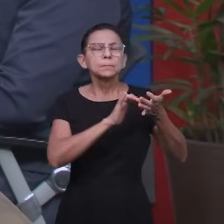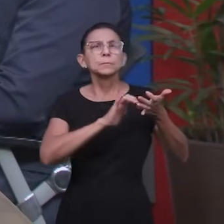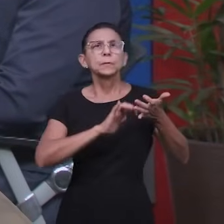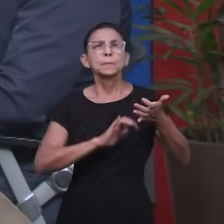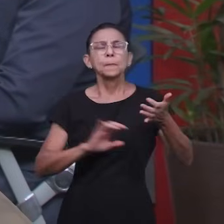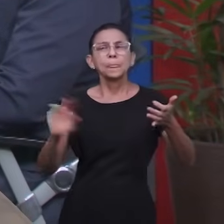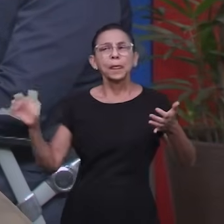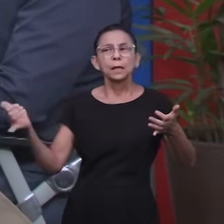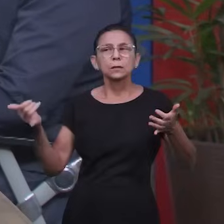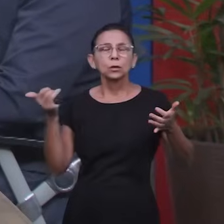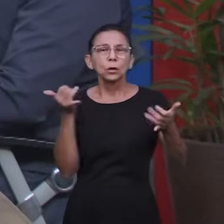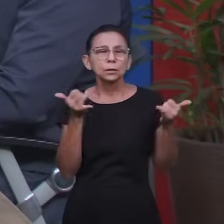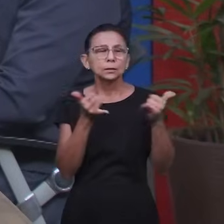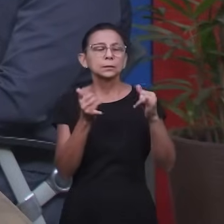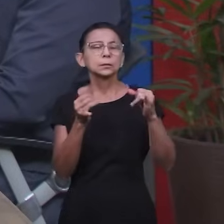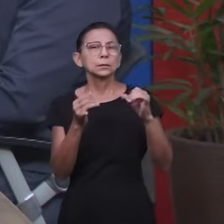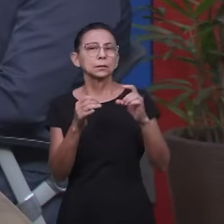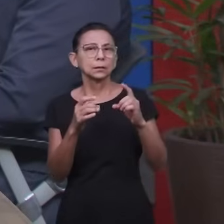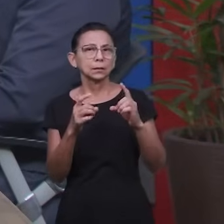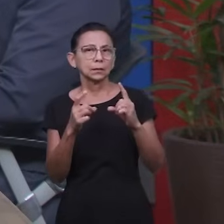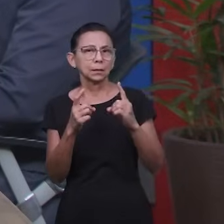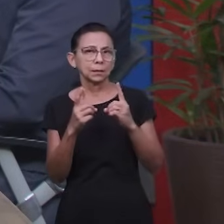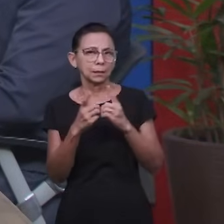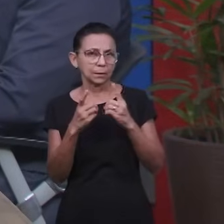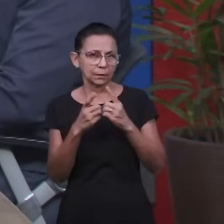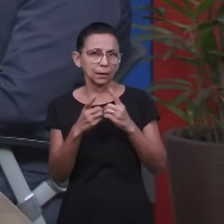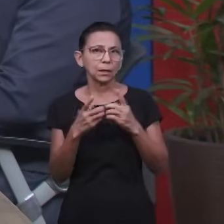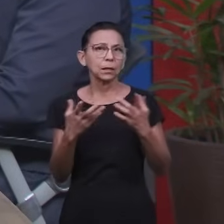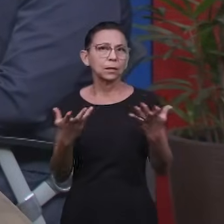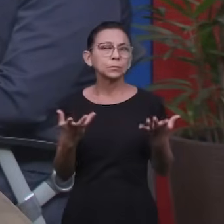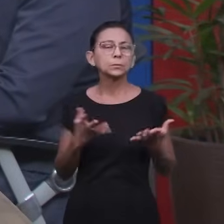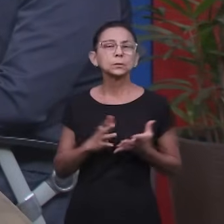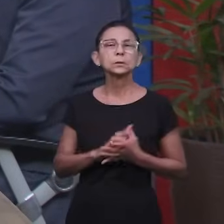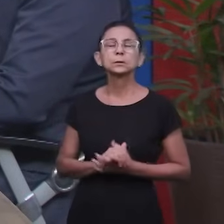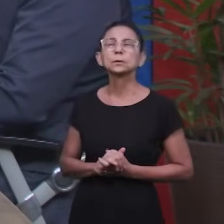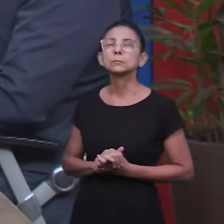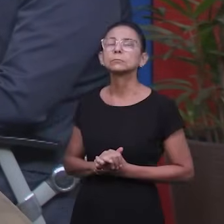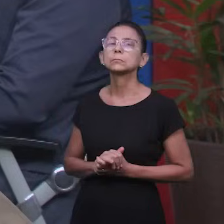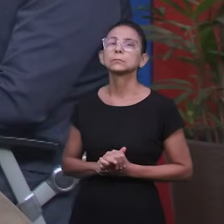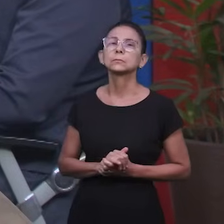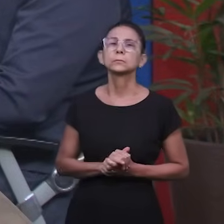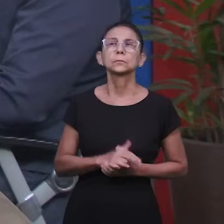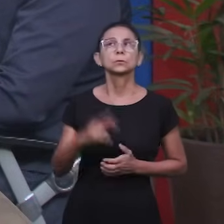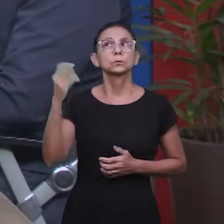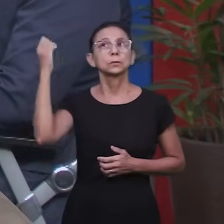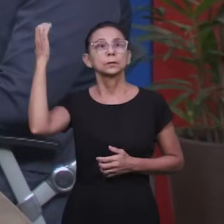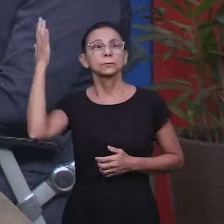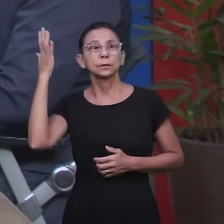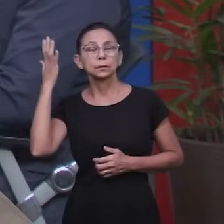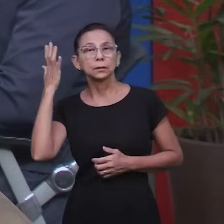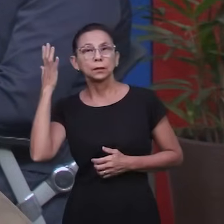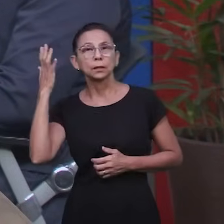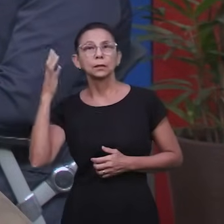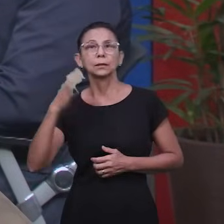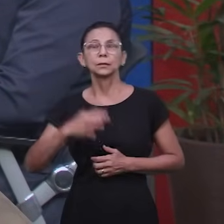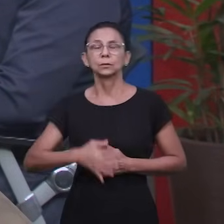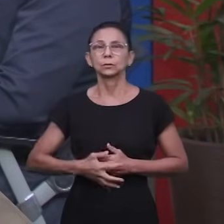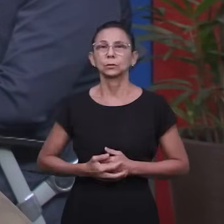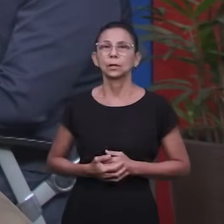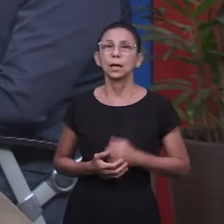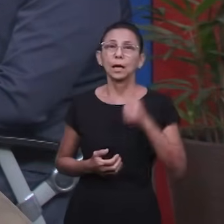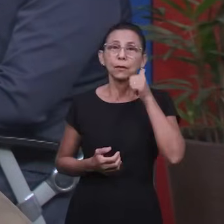na direção do Senhor. Ela estou de frente agora aqui para esta faixa. E eu creio que Deus vai falar